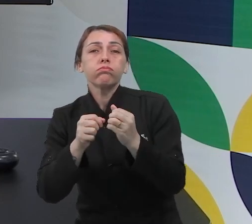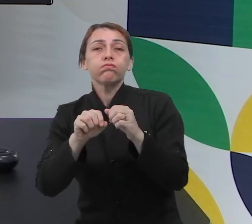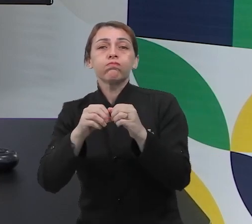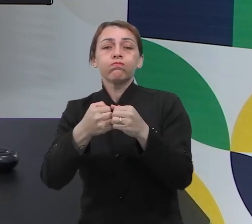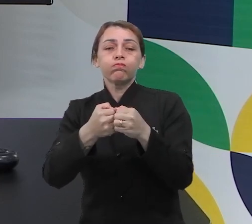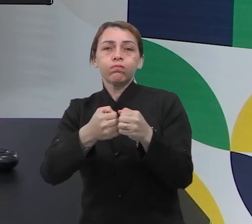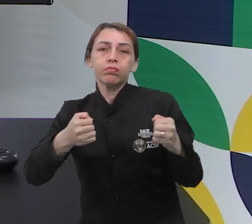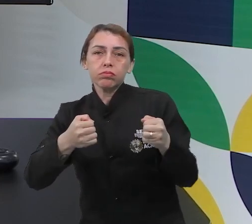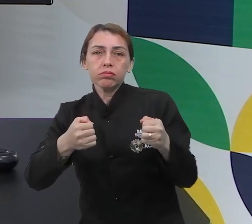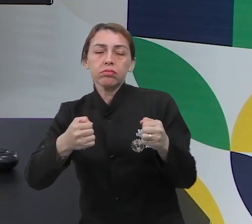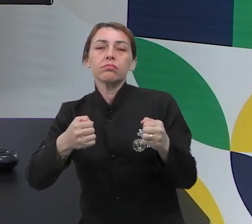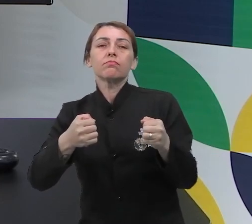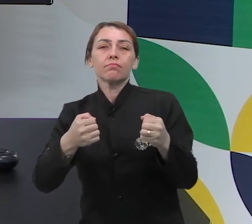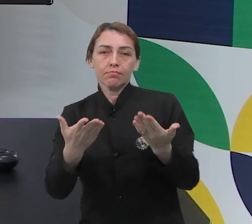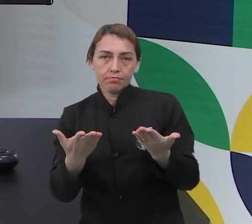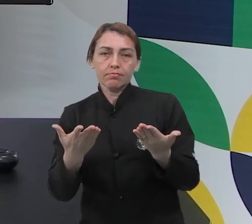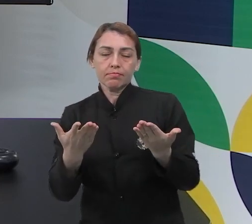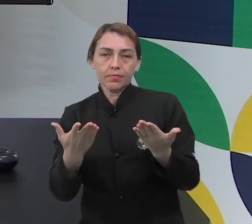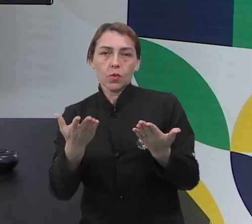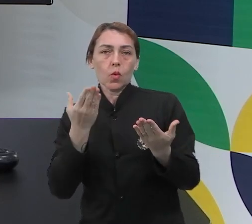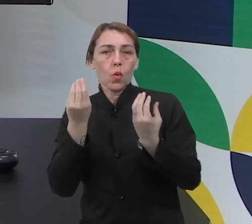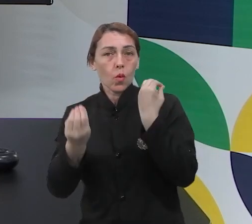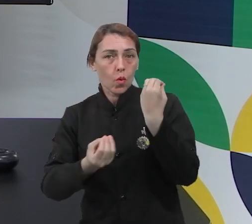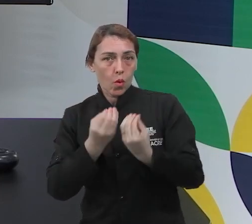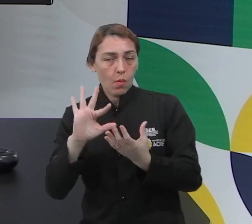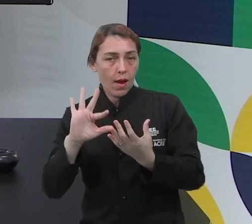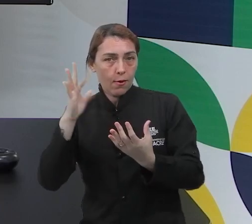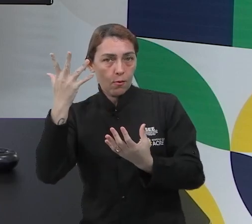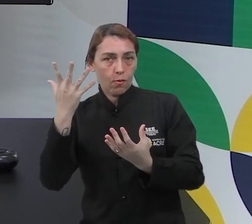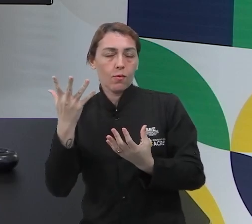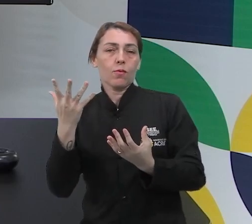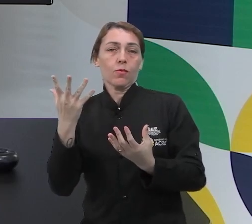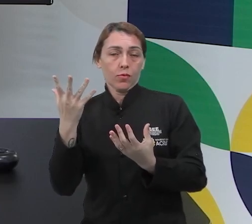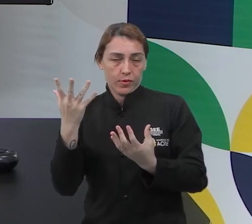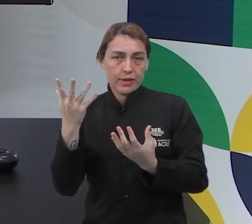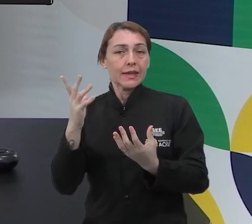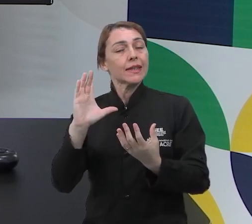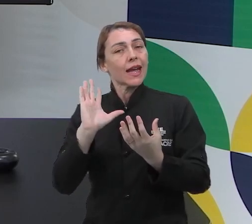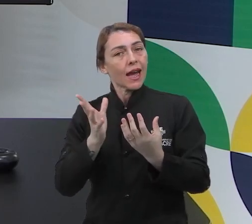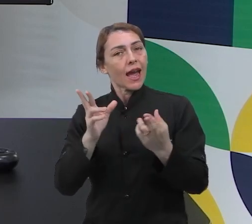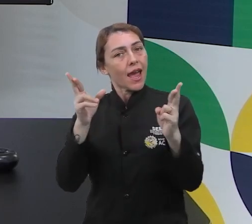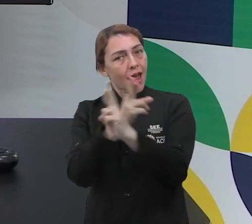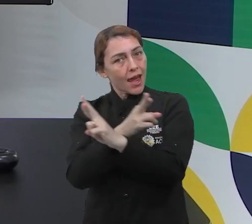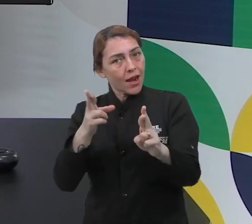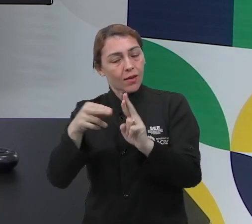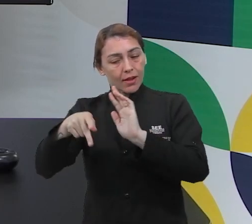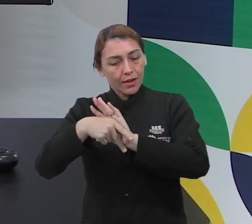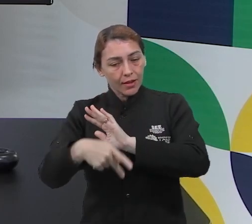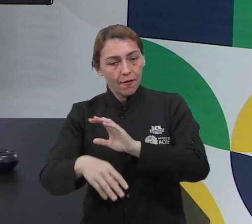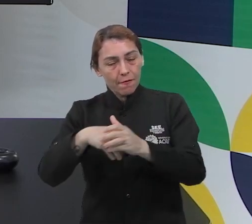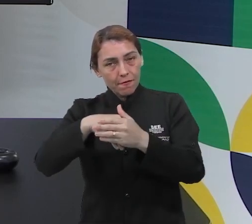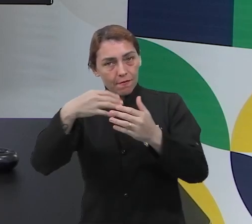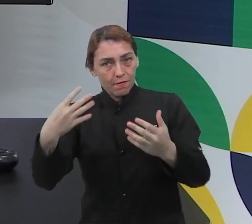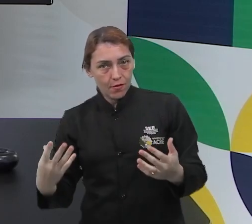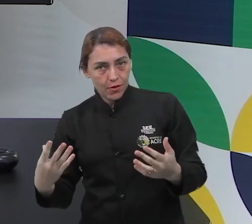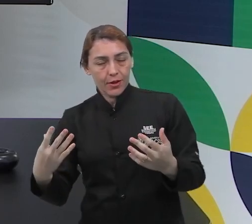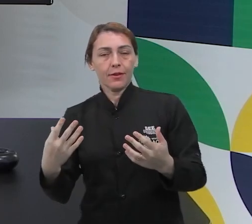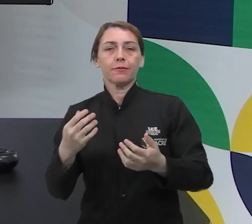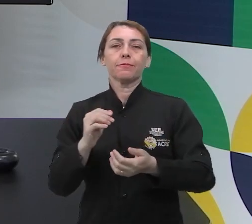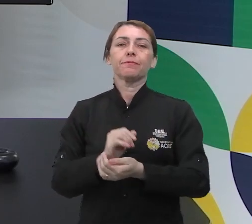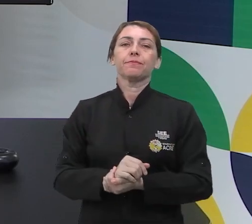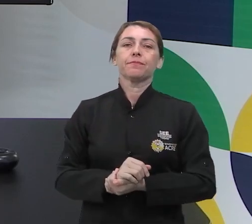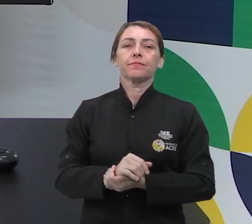esse sedimento desse planalto? Através de alguma atividade que está aqui no externo, que é chamado